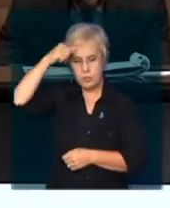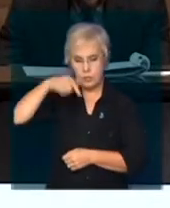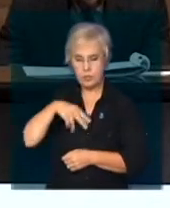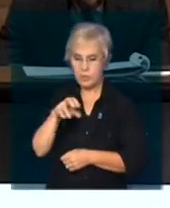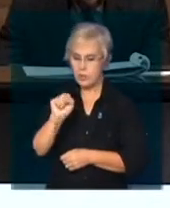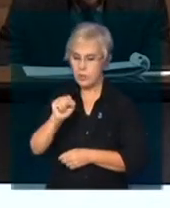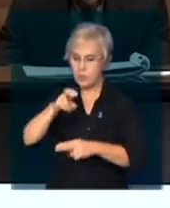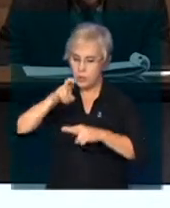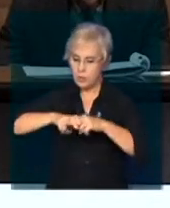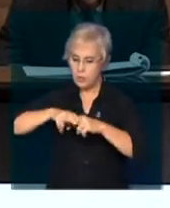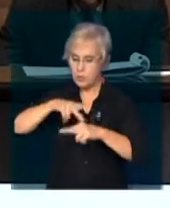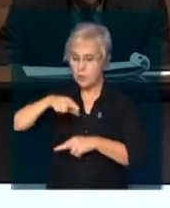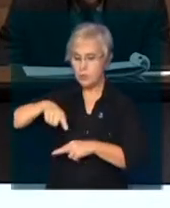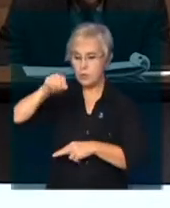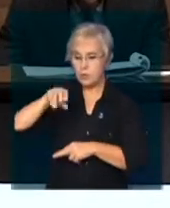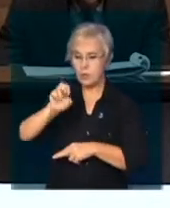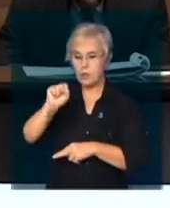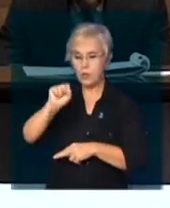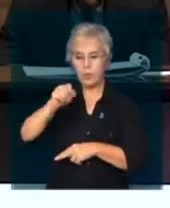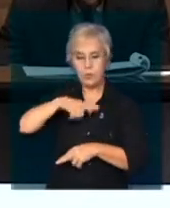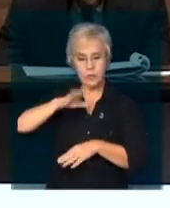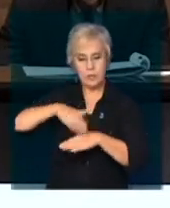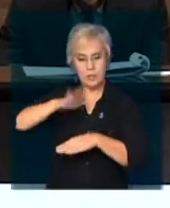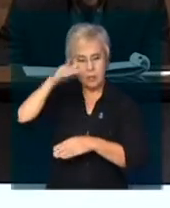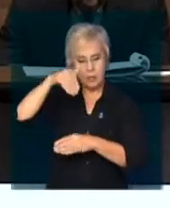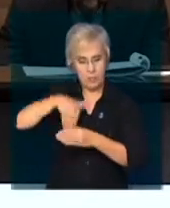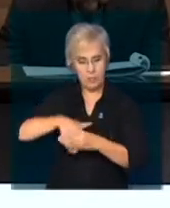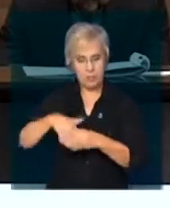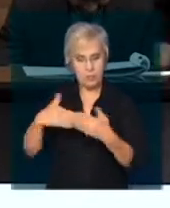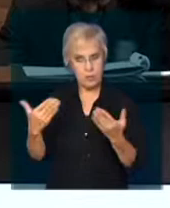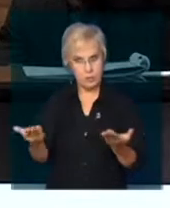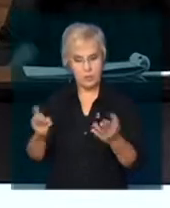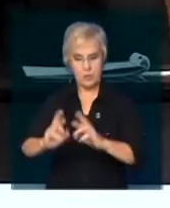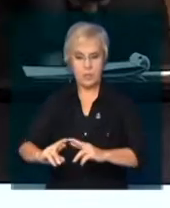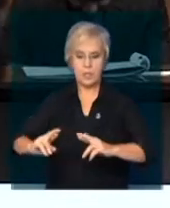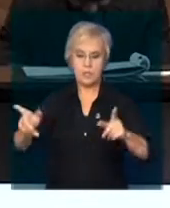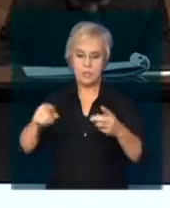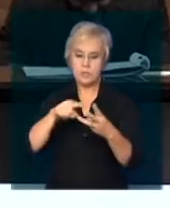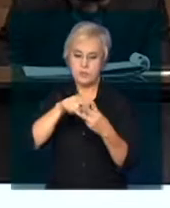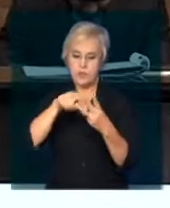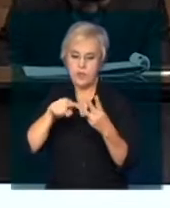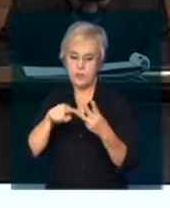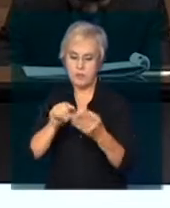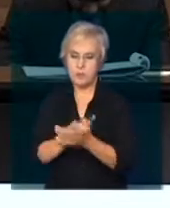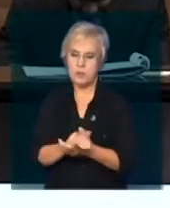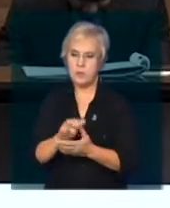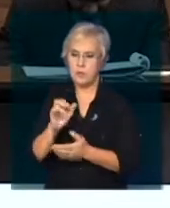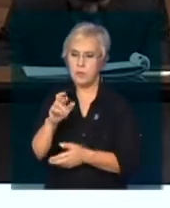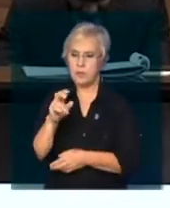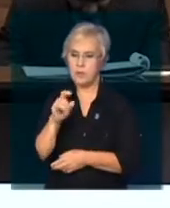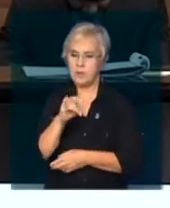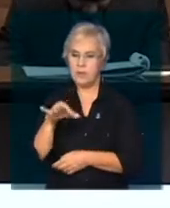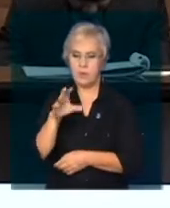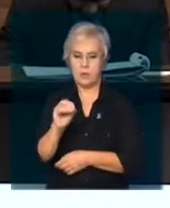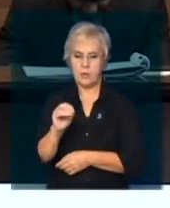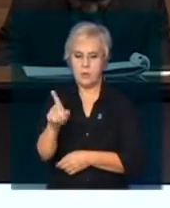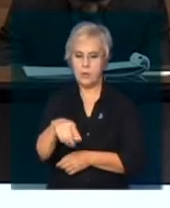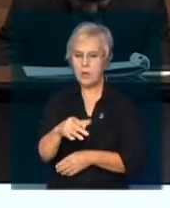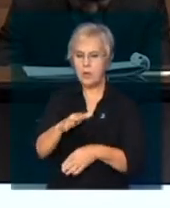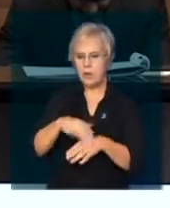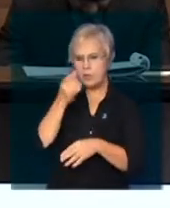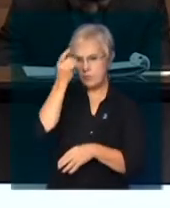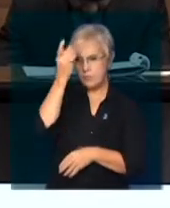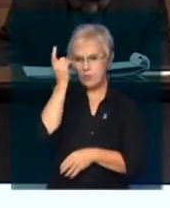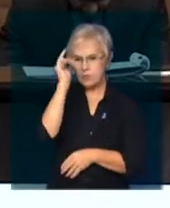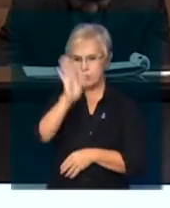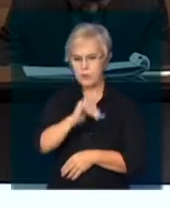cadeiras, são eleitos os 8 mais votados. Essa é a diferença entre os 3. Erasmo Neto: não seria mais fácil o Brasil sair